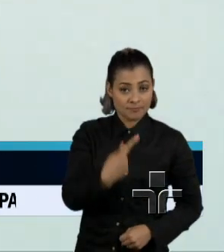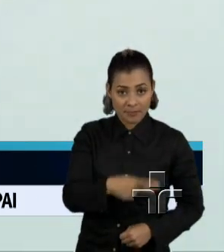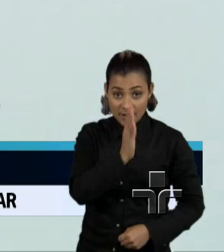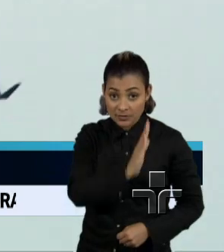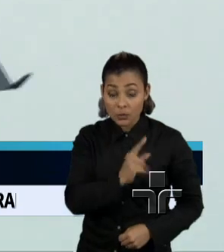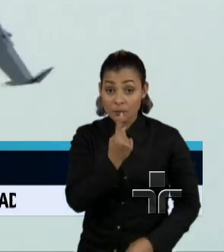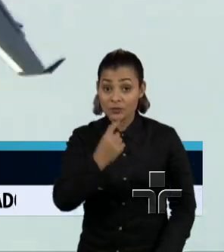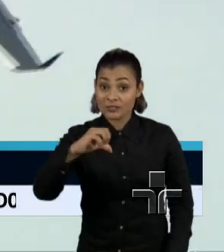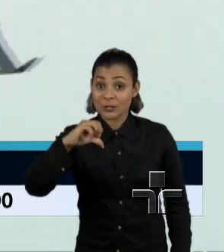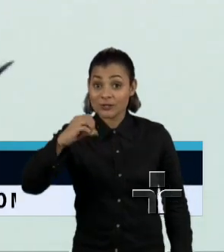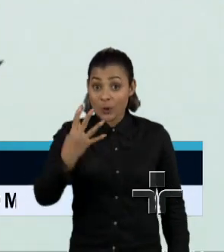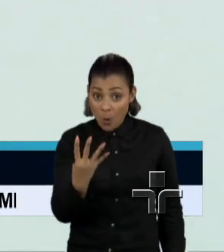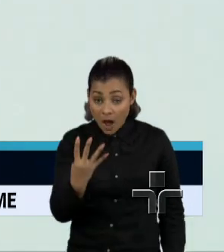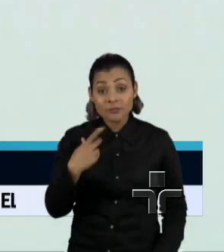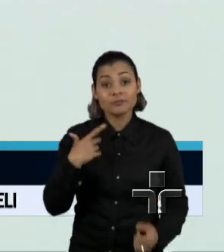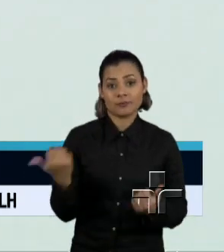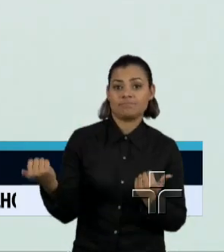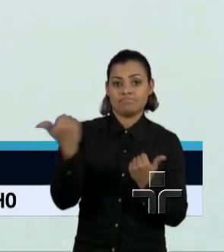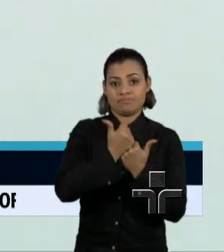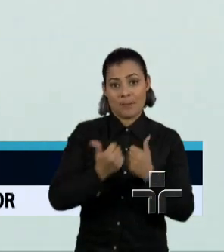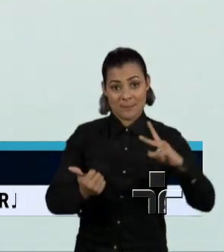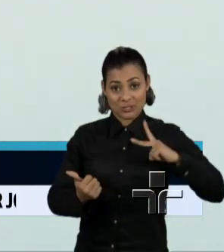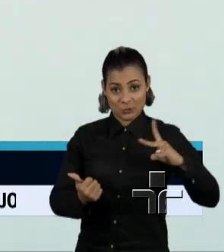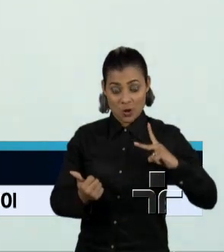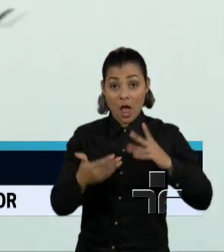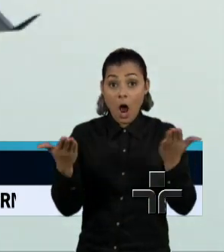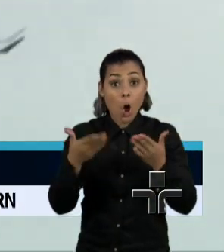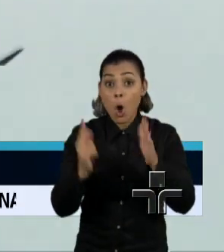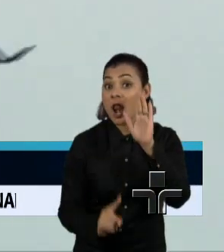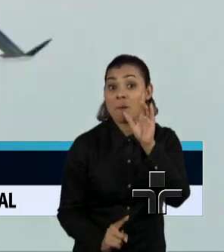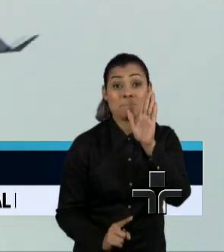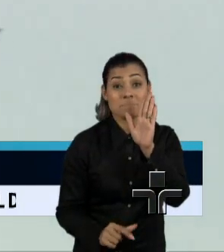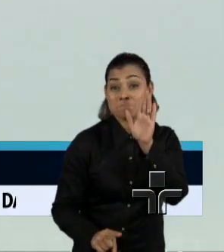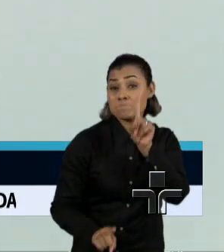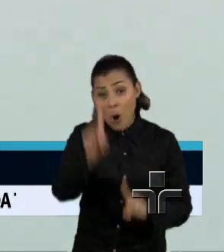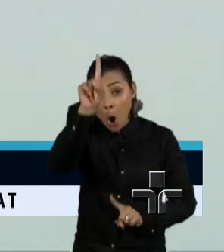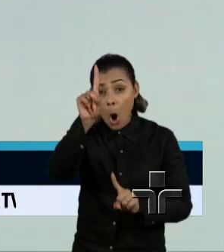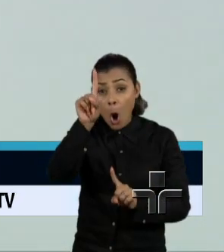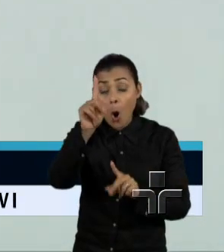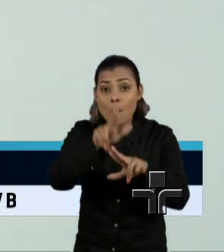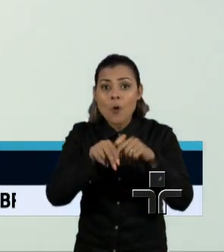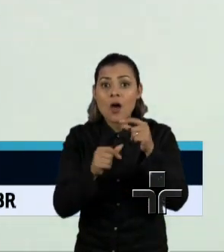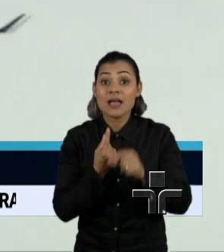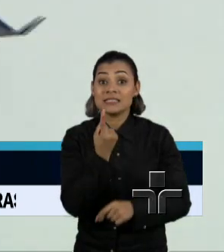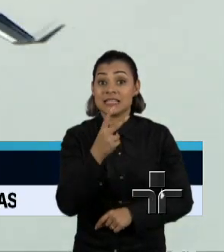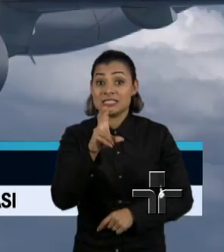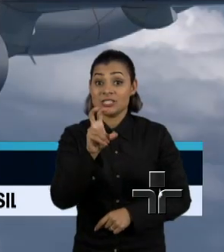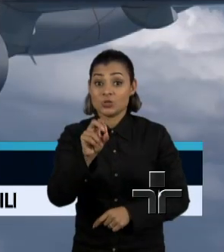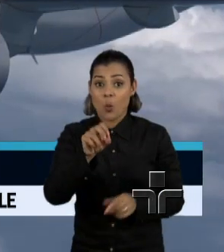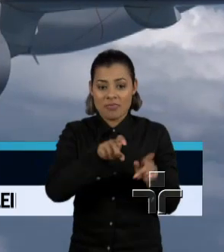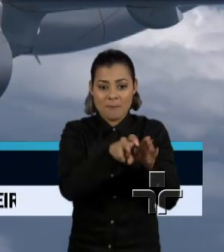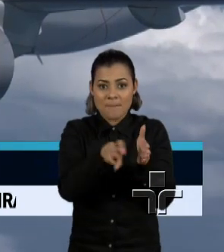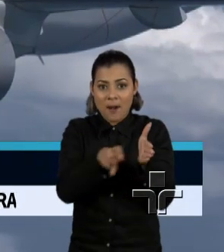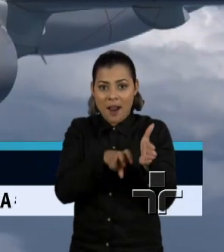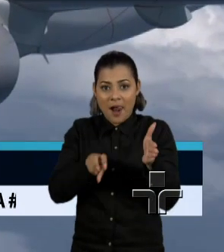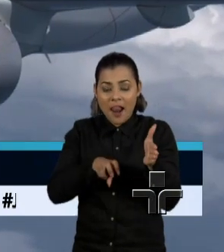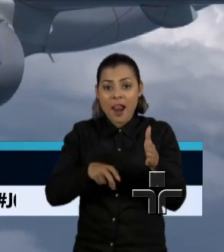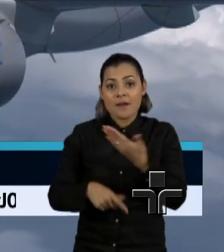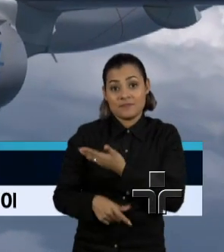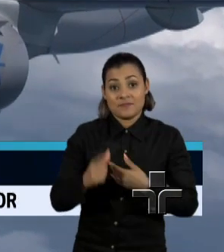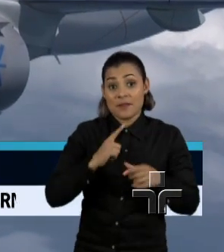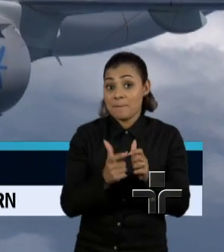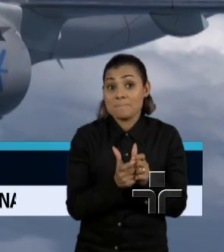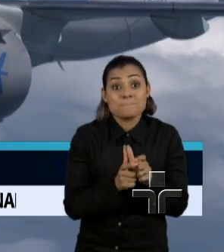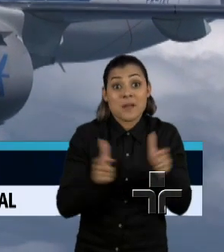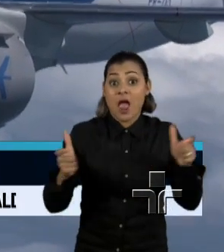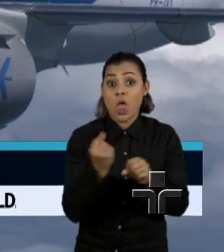1994 foi privatizada. Hoje é líder mundial na fabricação de jatos comerciais de até 150 assentos. O maior jato de passageiros da